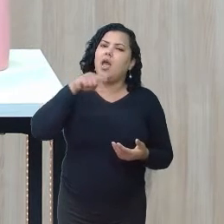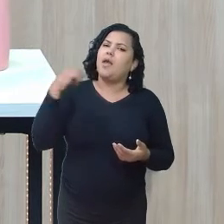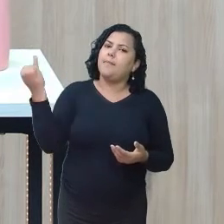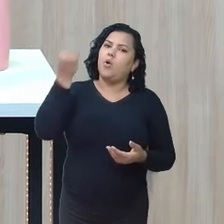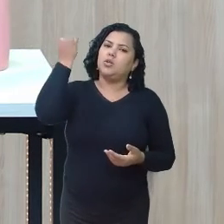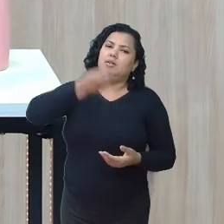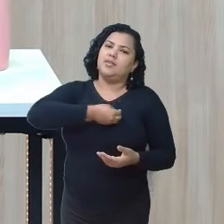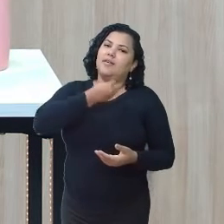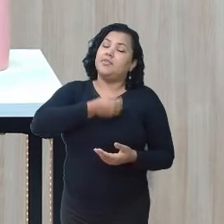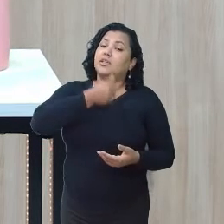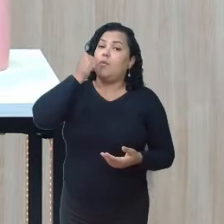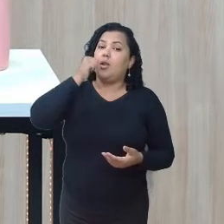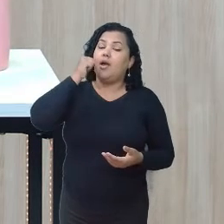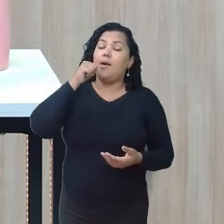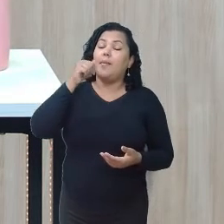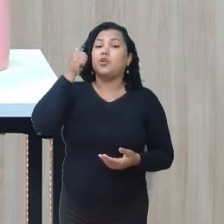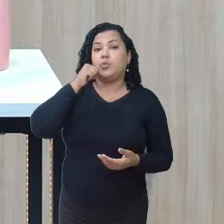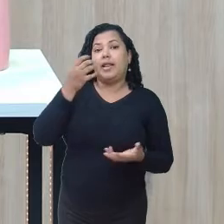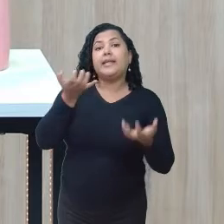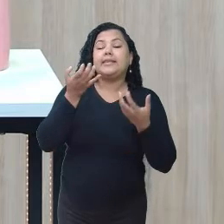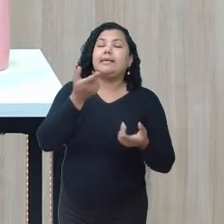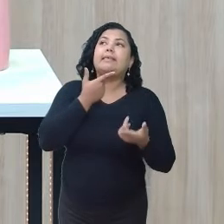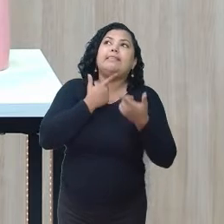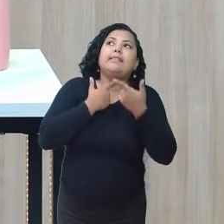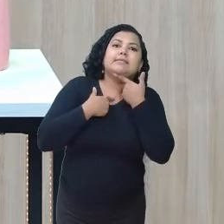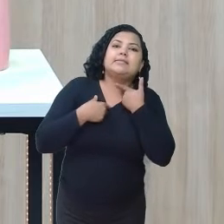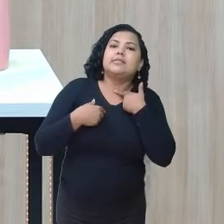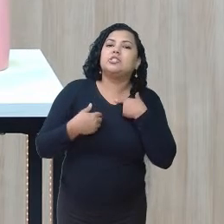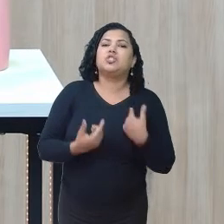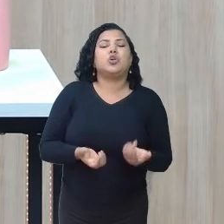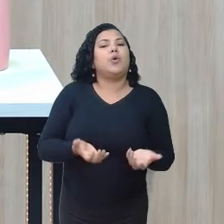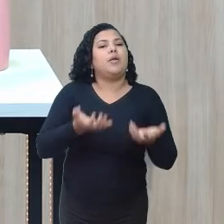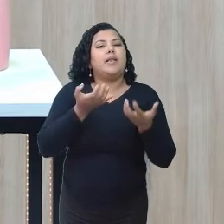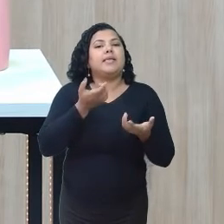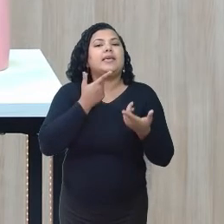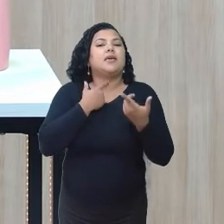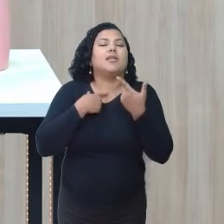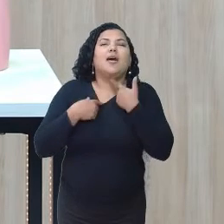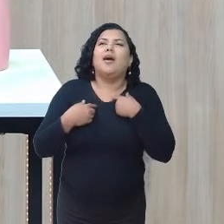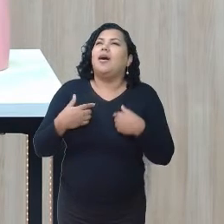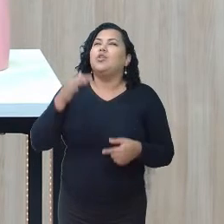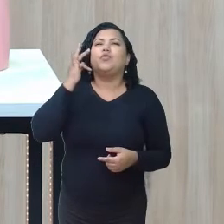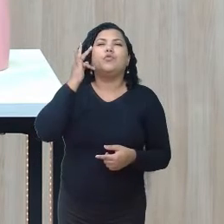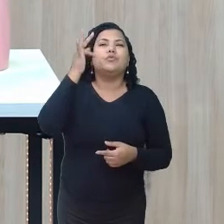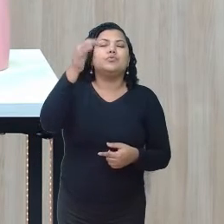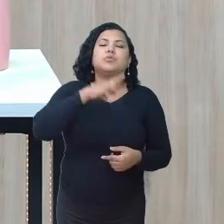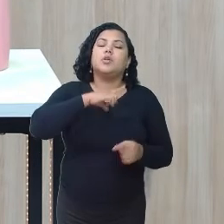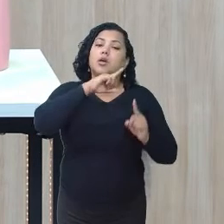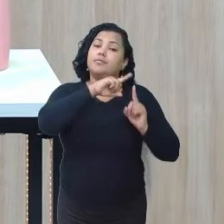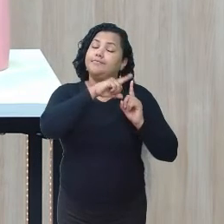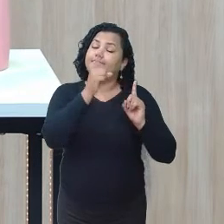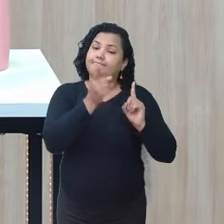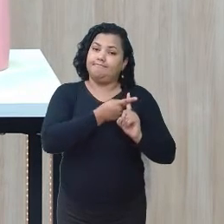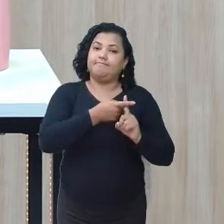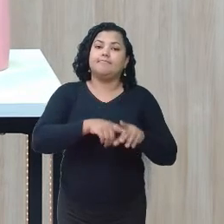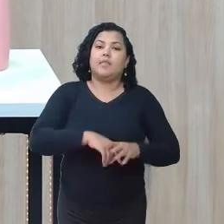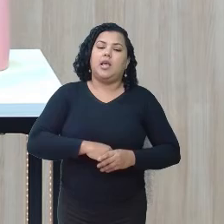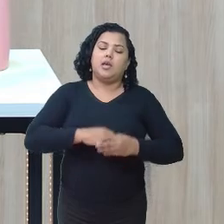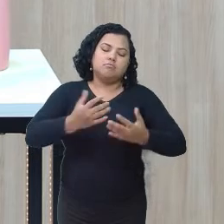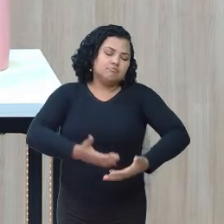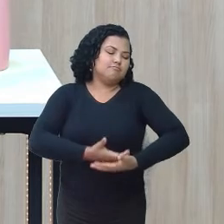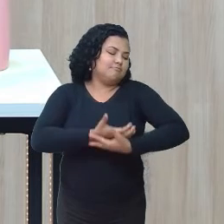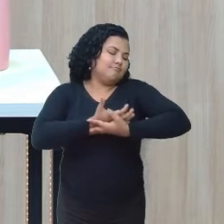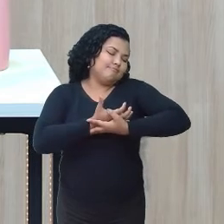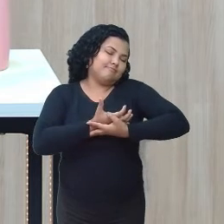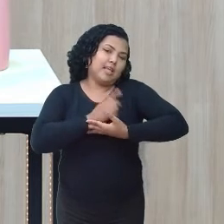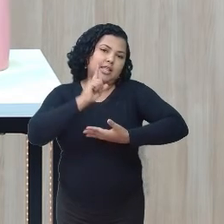na vida da mulher, para as mulheres que desejam, para as mulheres que têm aspirações de ter um filho, e pegar nos